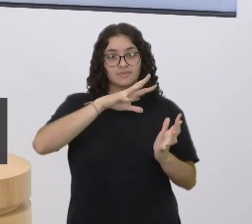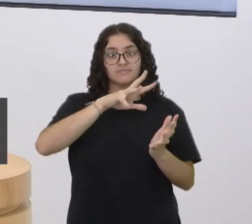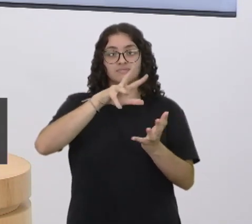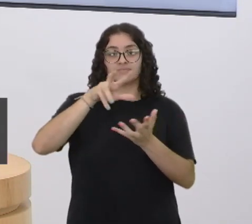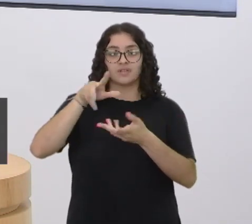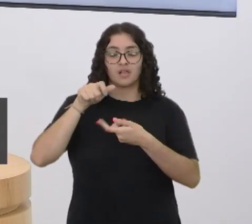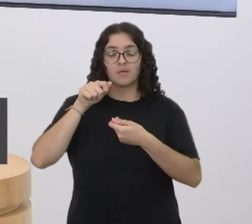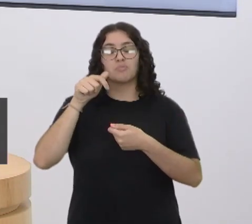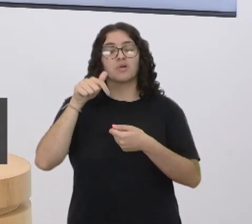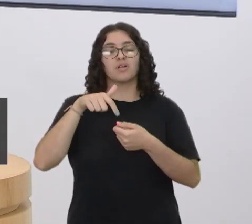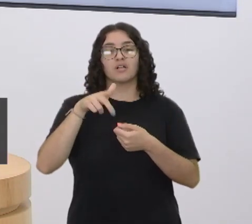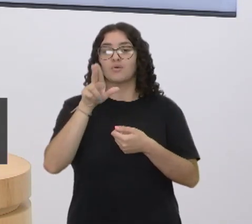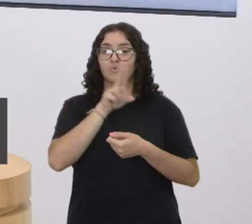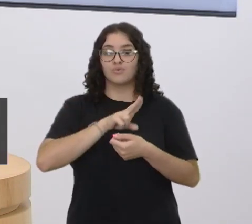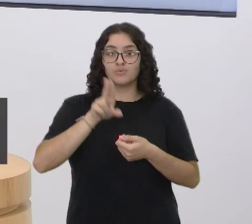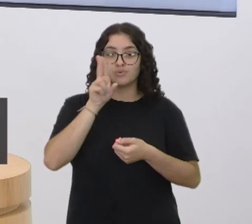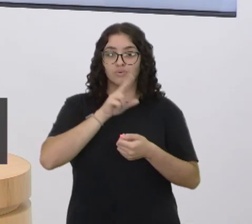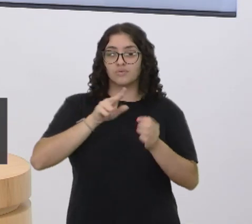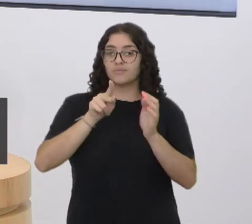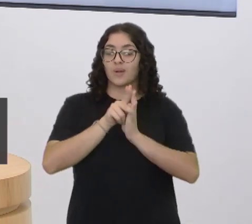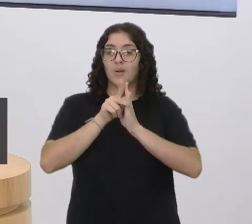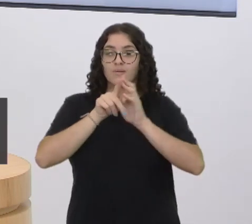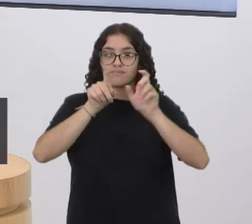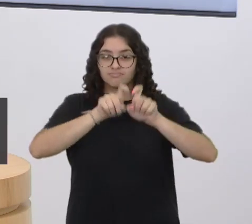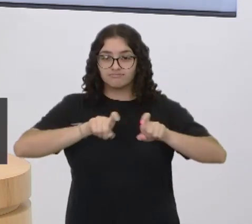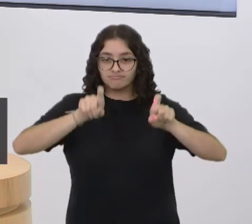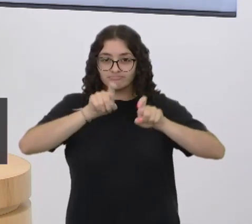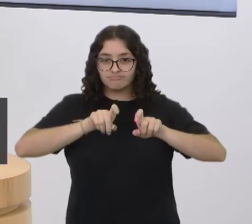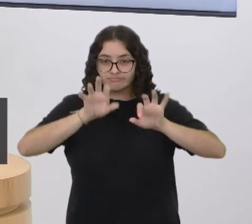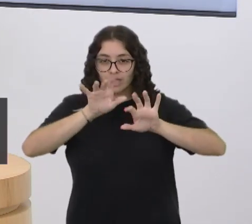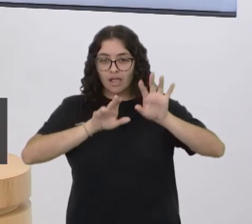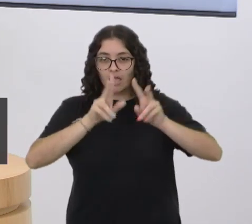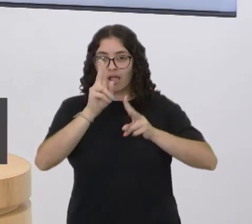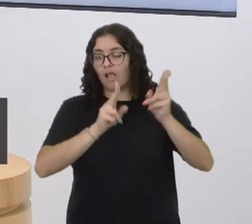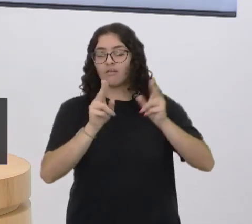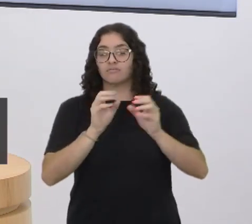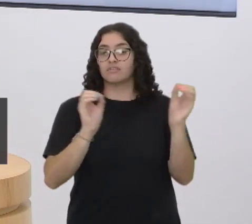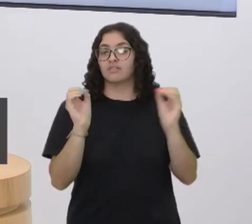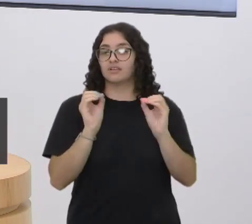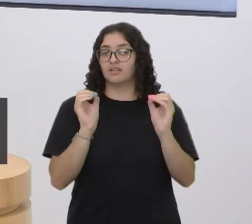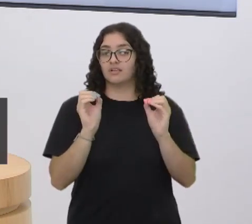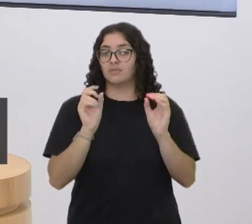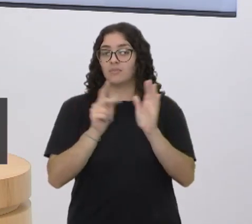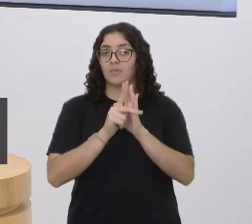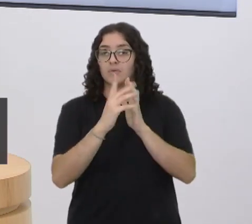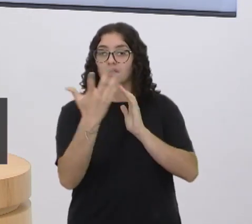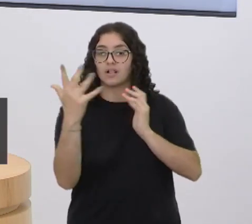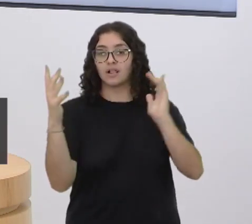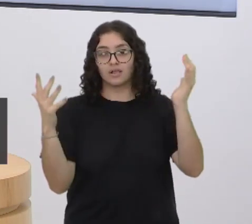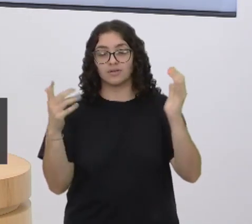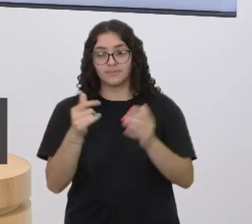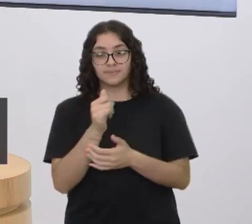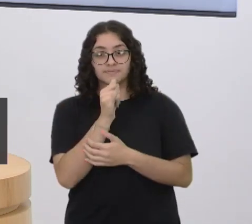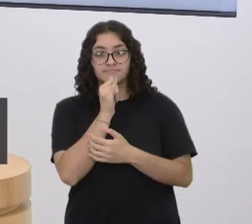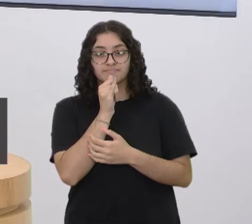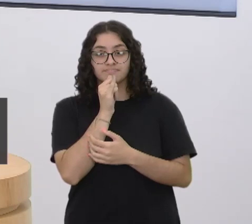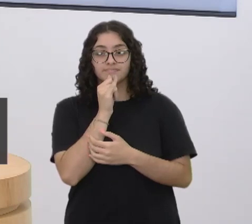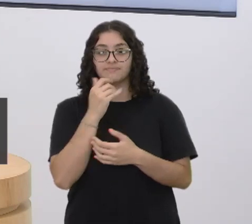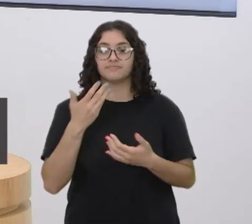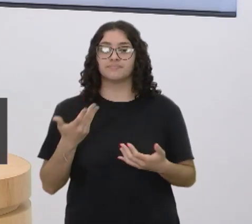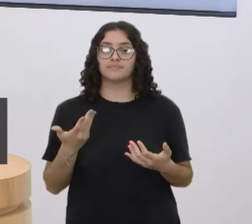sem usar computação gráfica para a natureza, tá? Então, por exemplo,